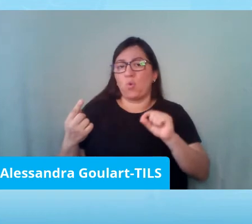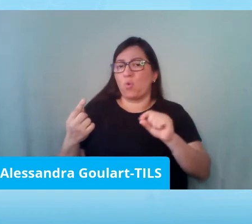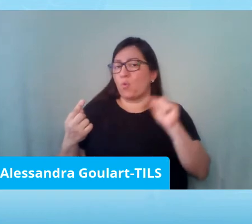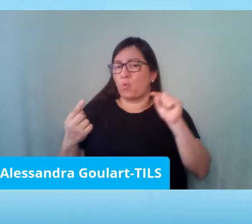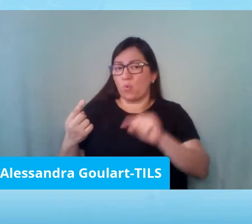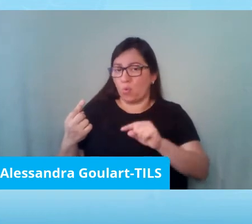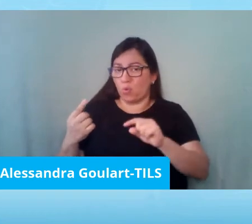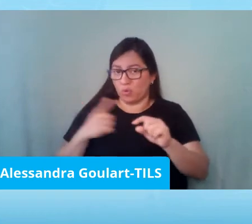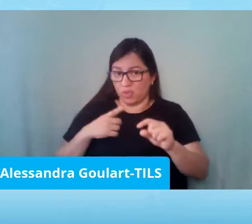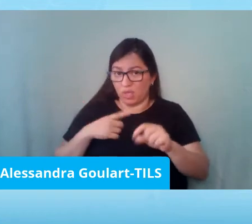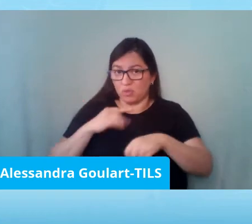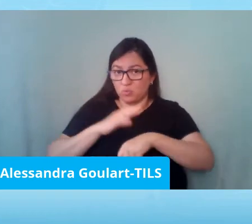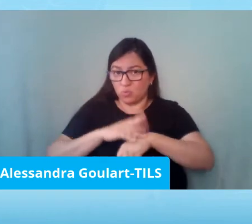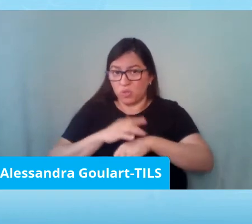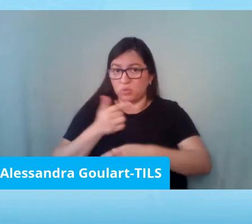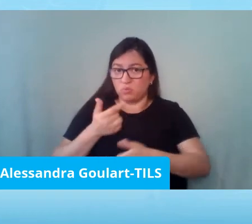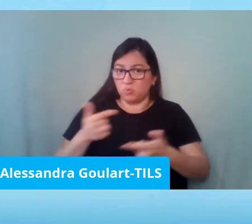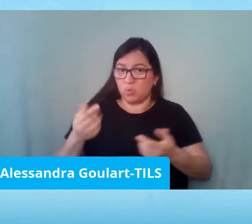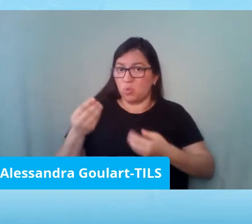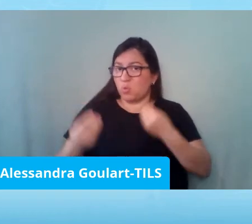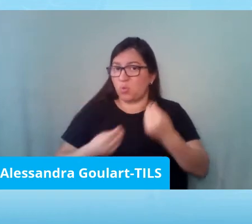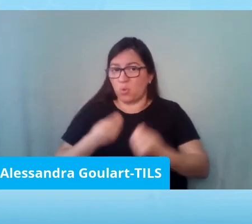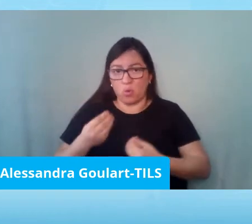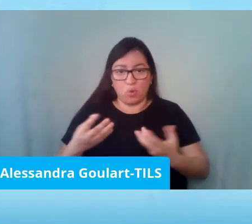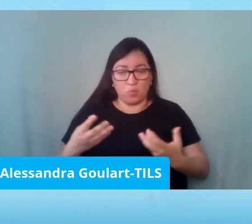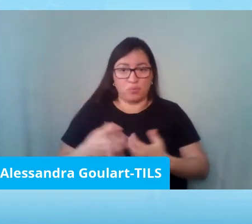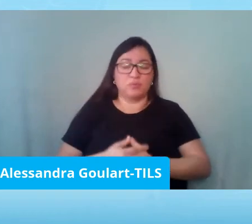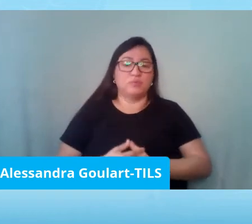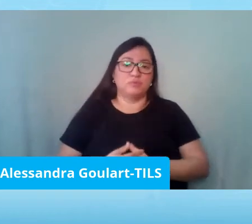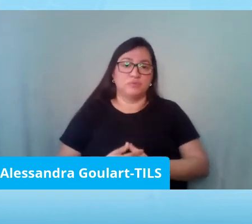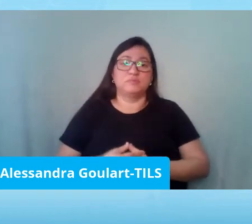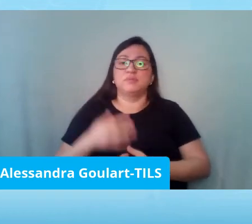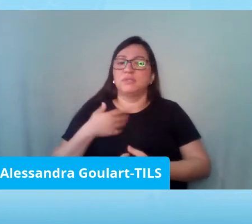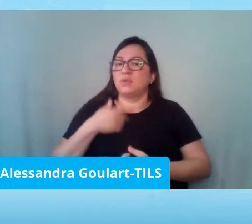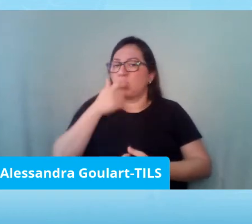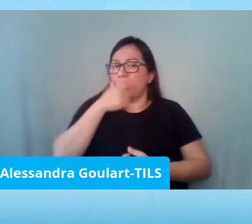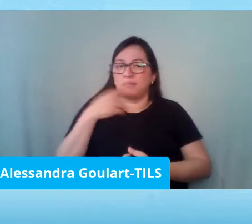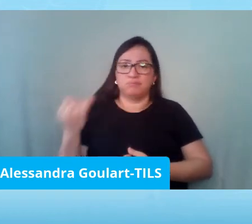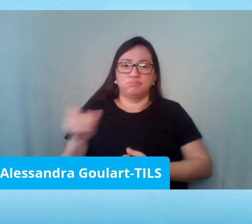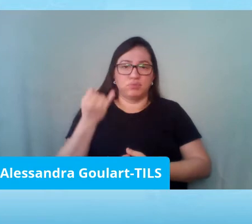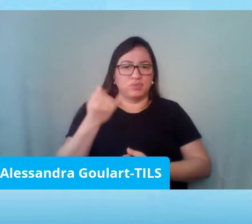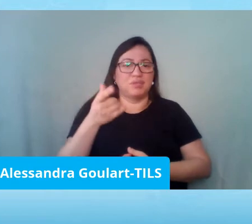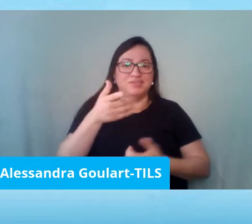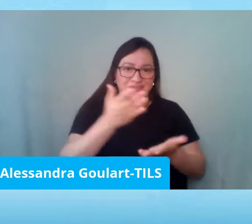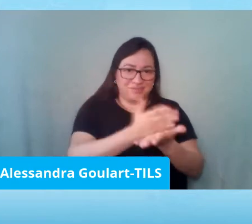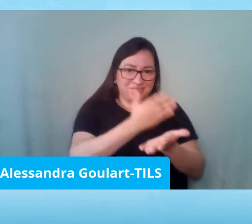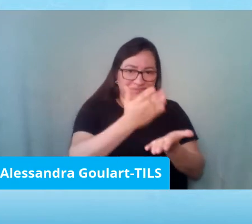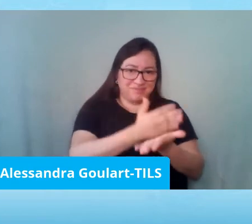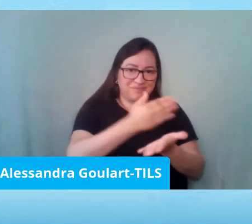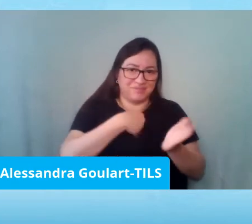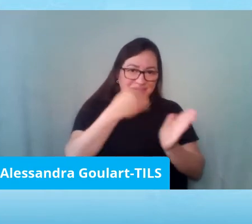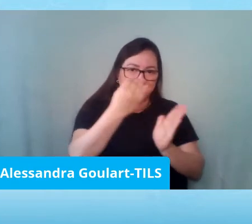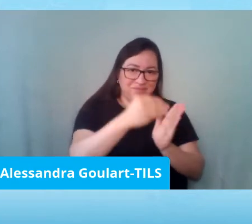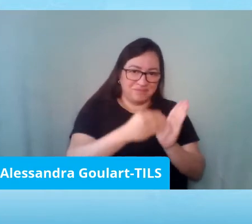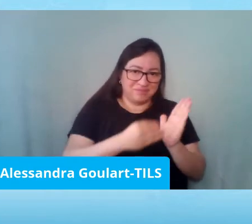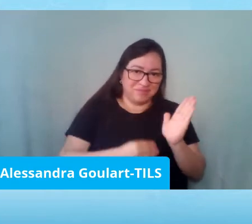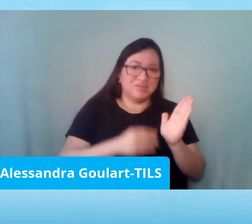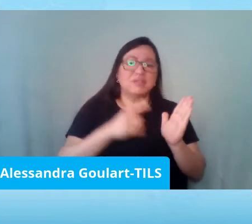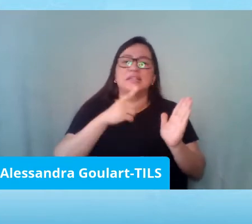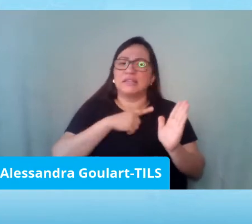gente fez muita questão de trazer isso na cartilha, dessa preocupação com planejamento sexual e